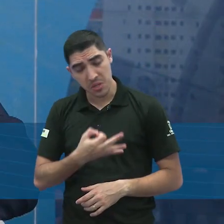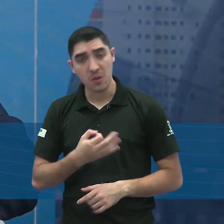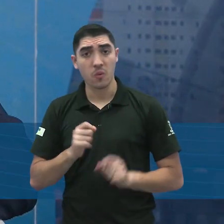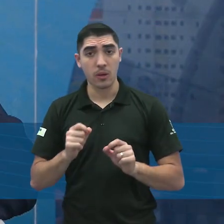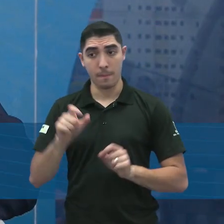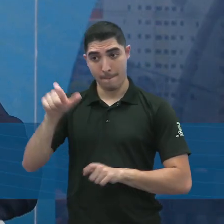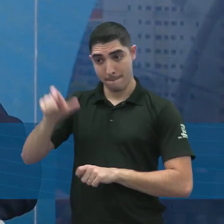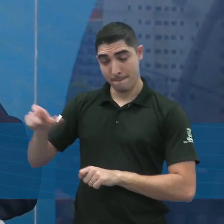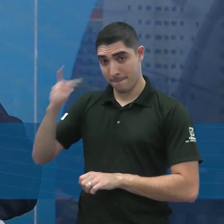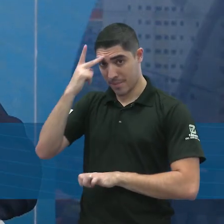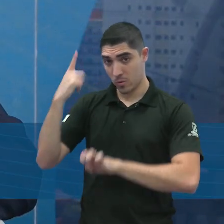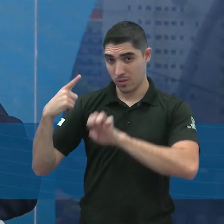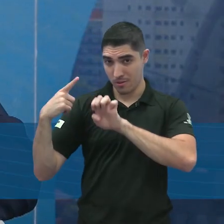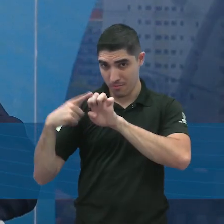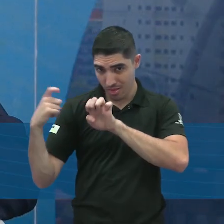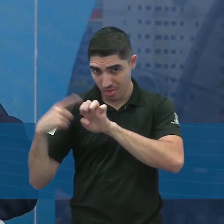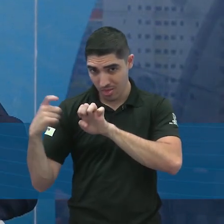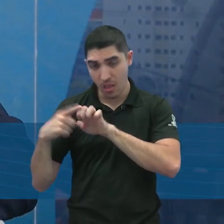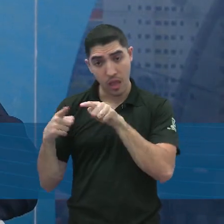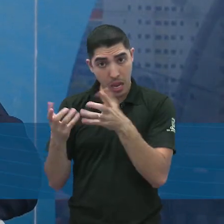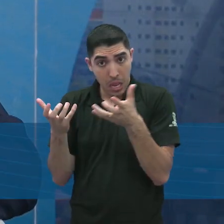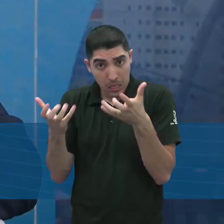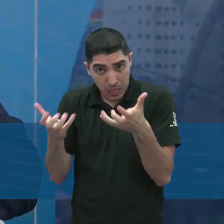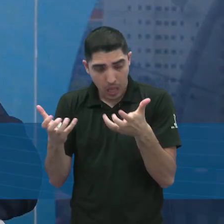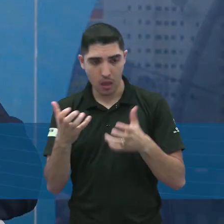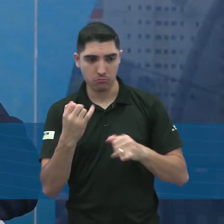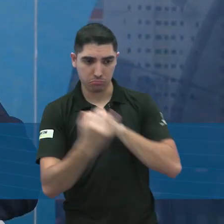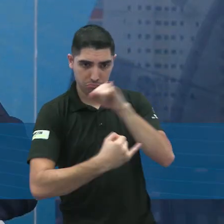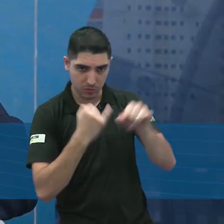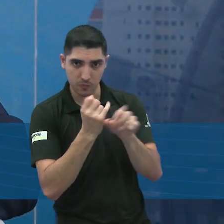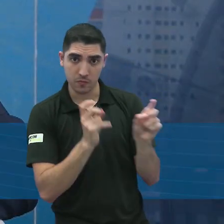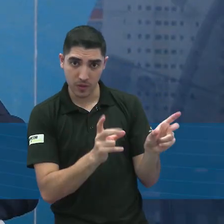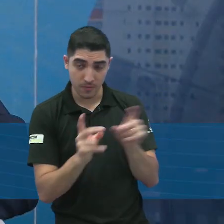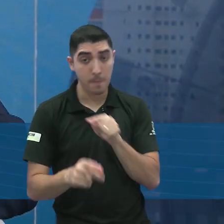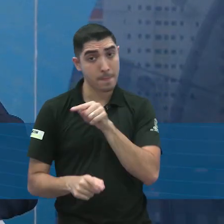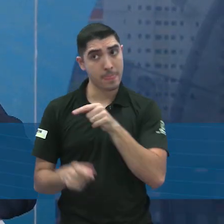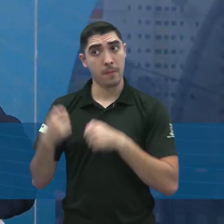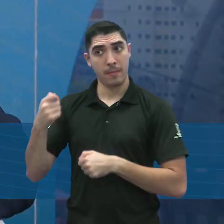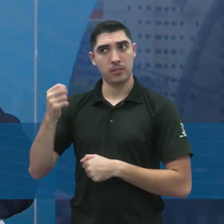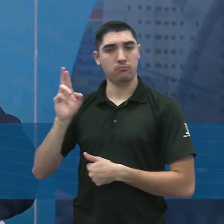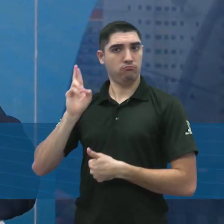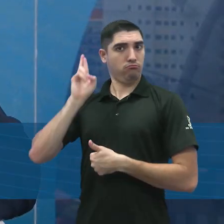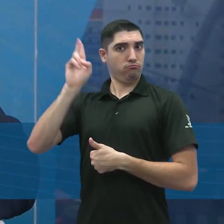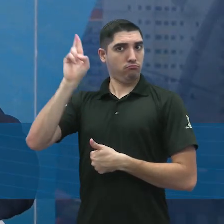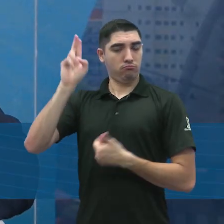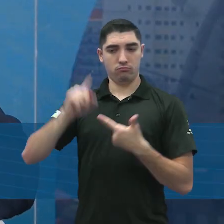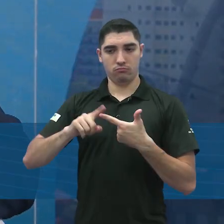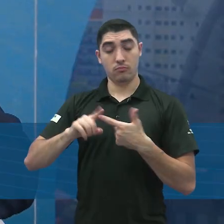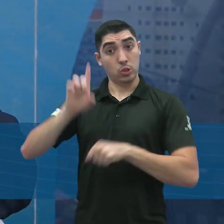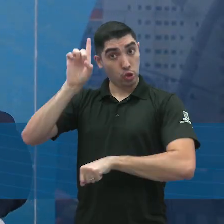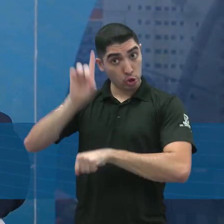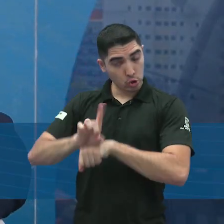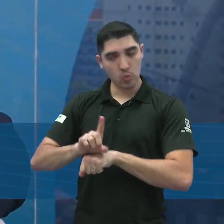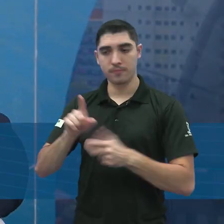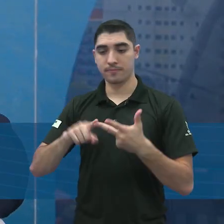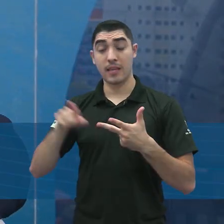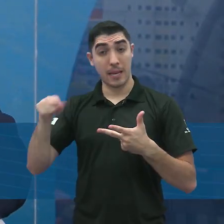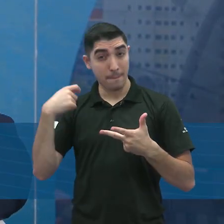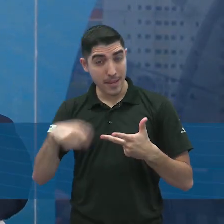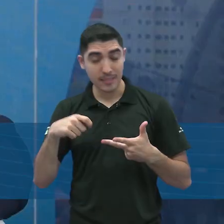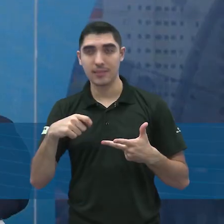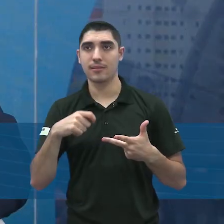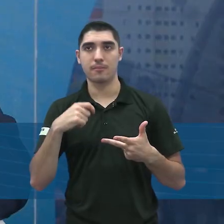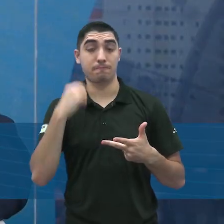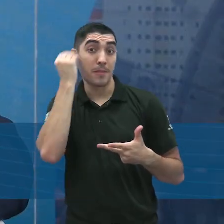hoje o empreendedor que quer adentrar nesse mercado, ele precisa ser CEO, ele precisa ser um